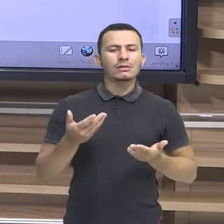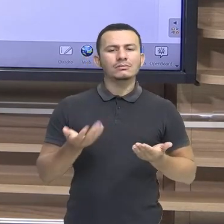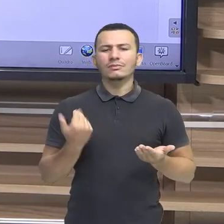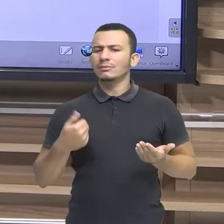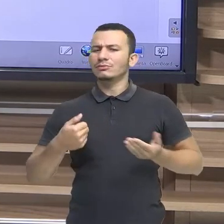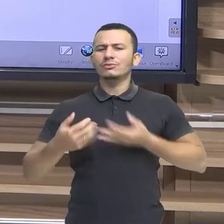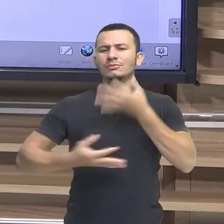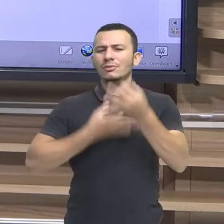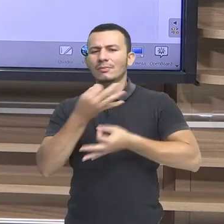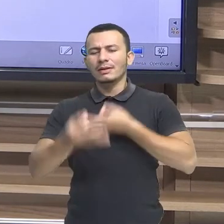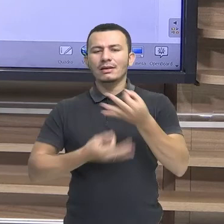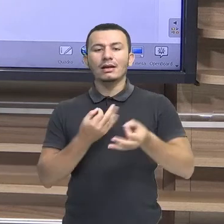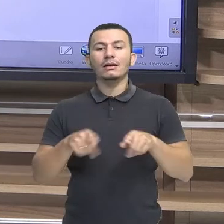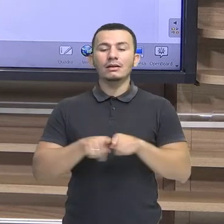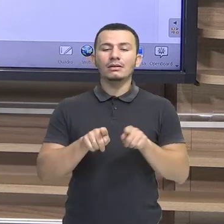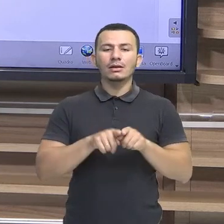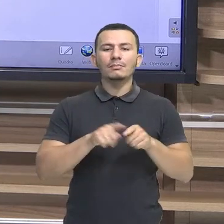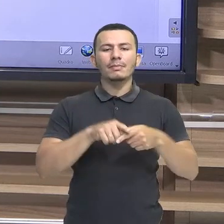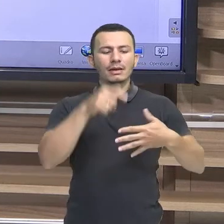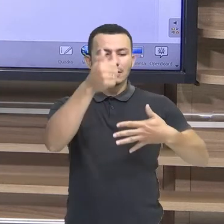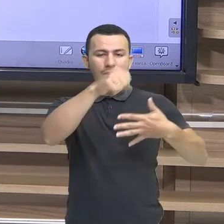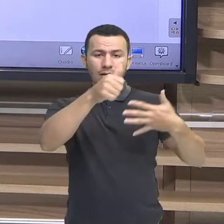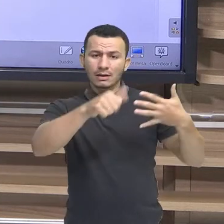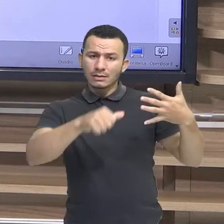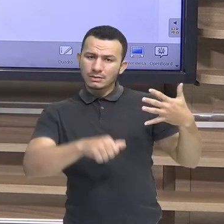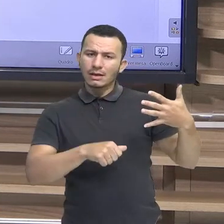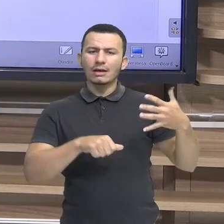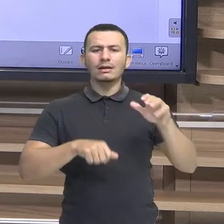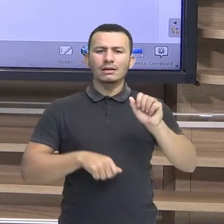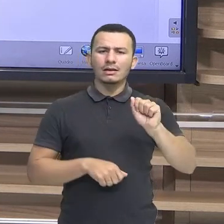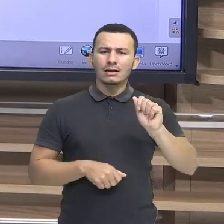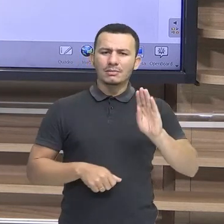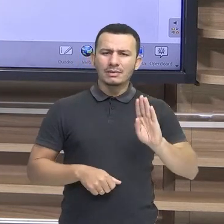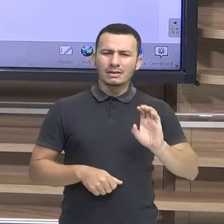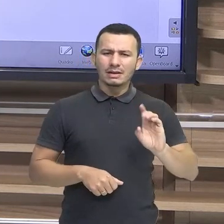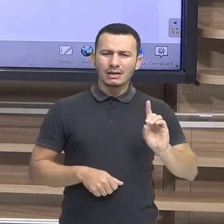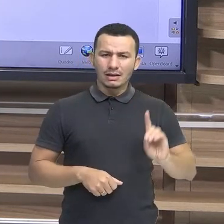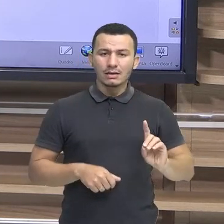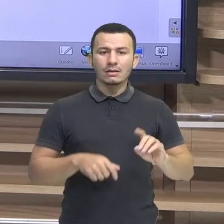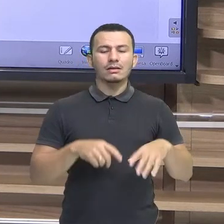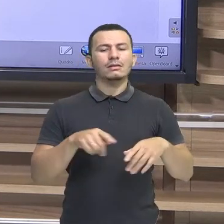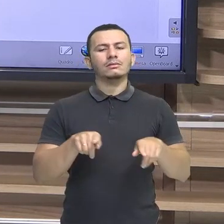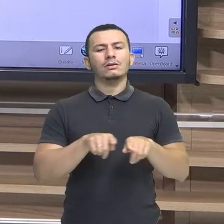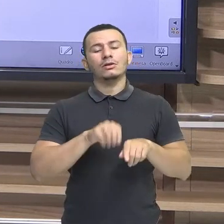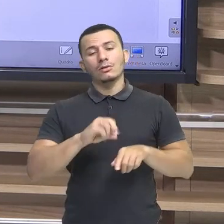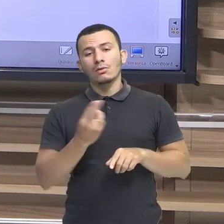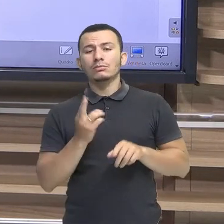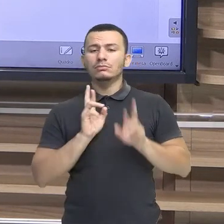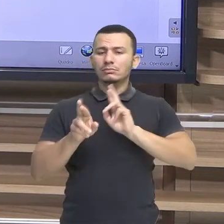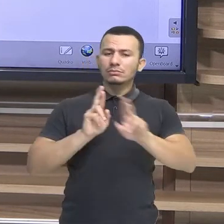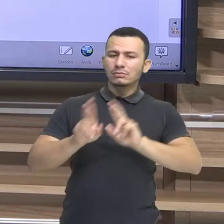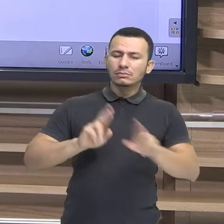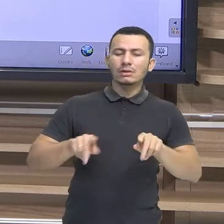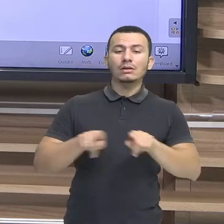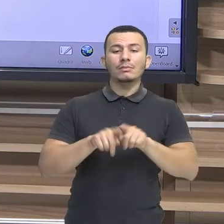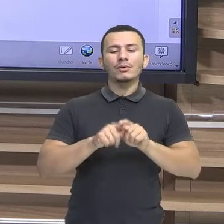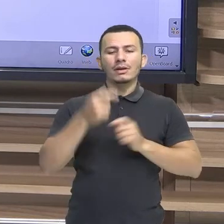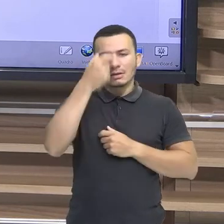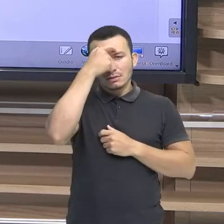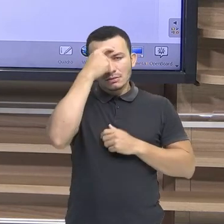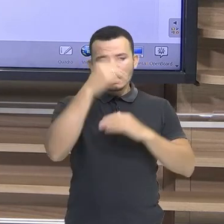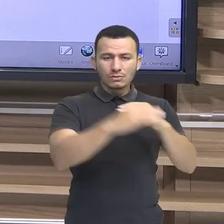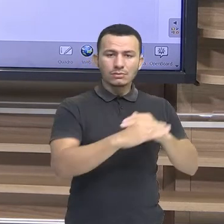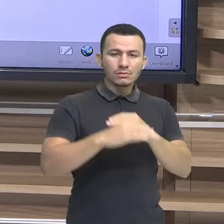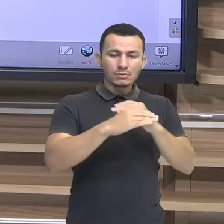aqui, analisar um pouco as questões que foram colocadas para vocês a respeito do senso comum e a respeito da ciência, né?